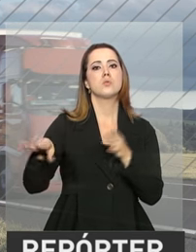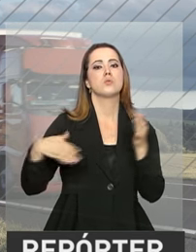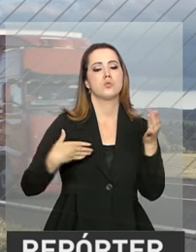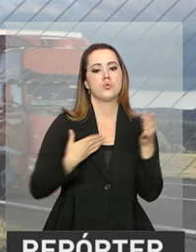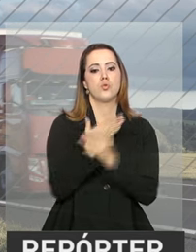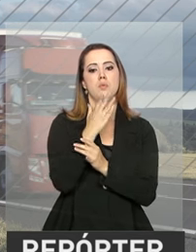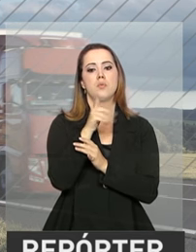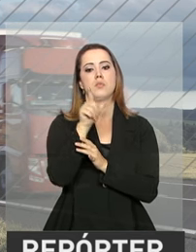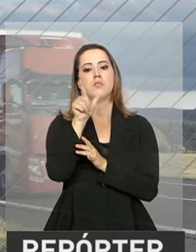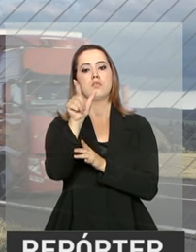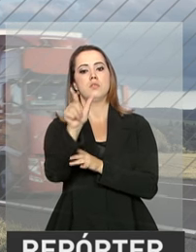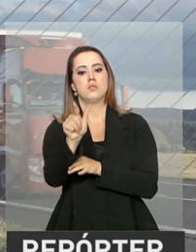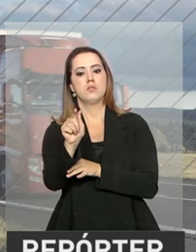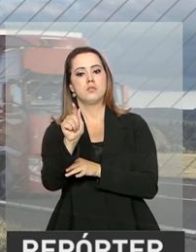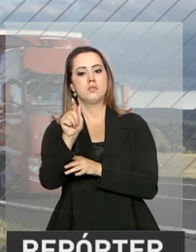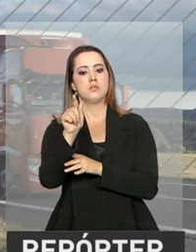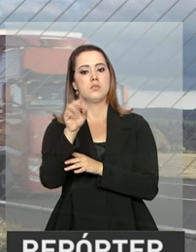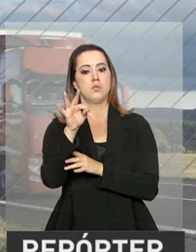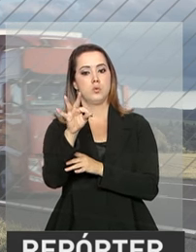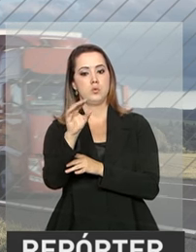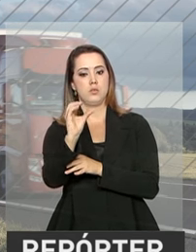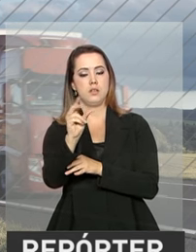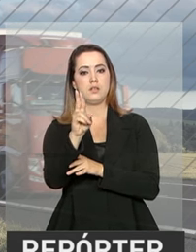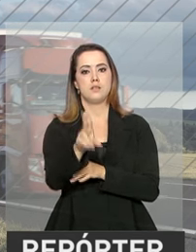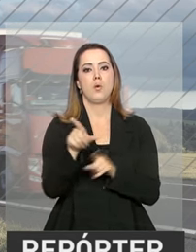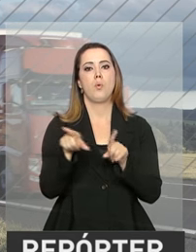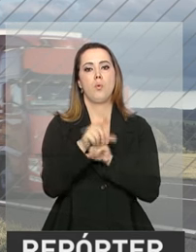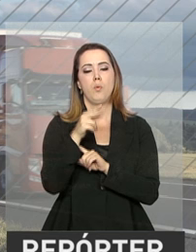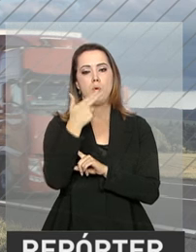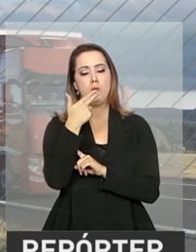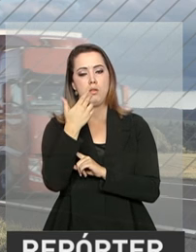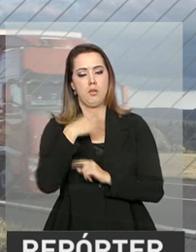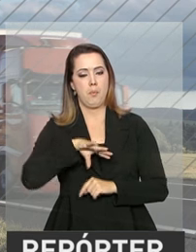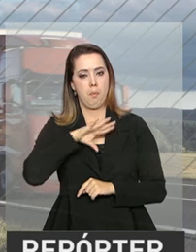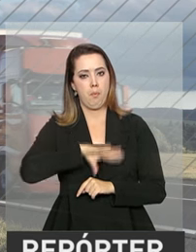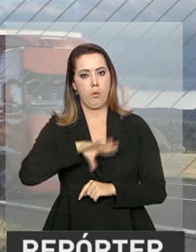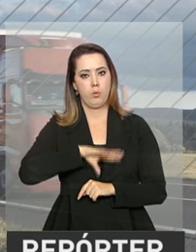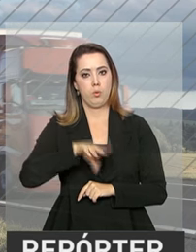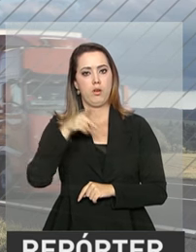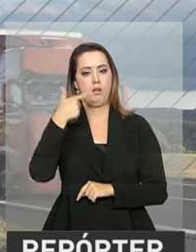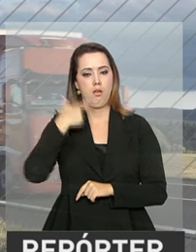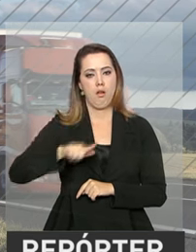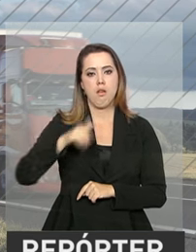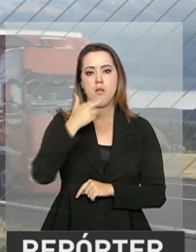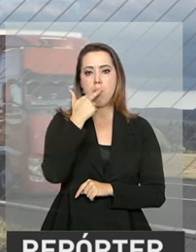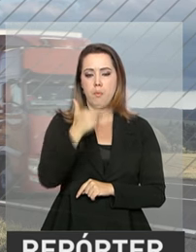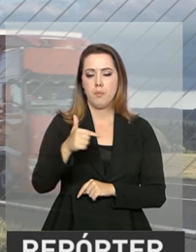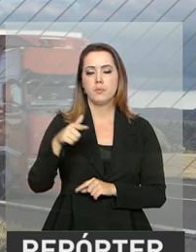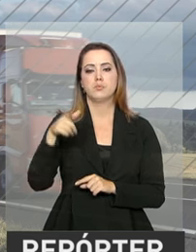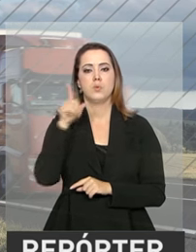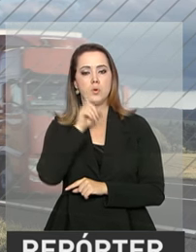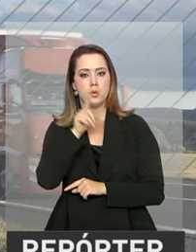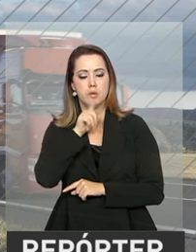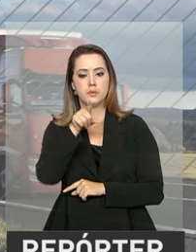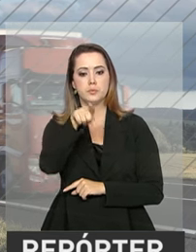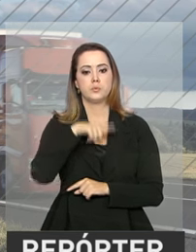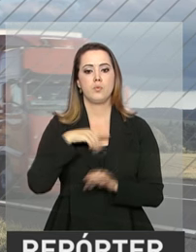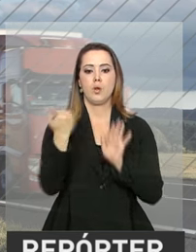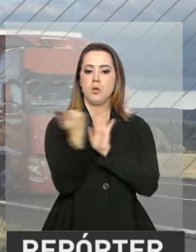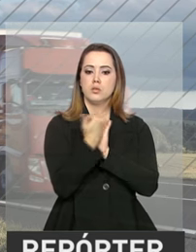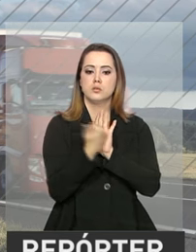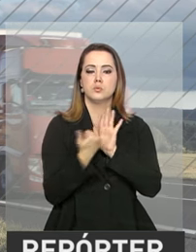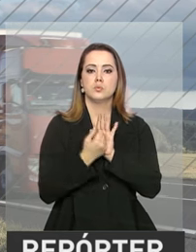serão publicados em português e inglês para facilitar a participação de investidores estrangeiros. E os projetos devem